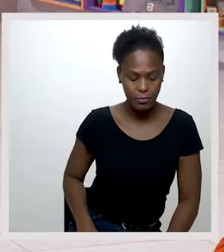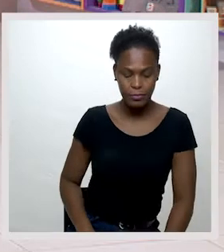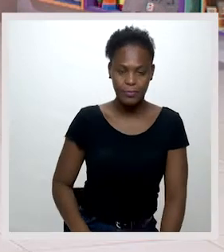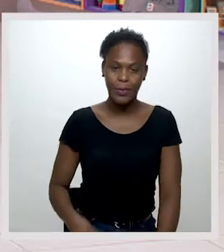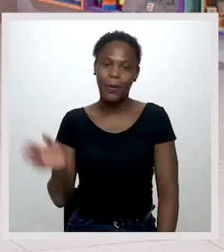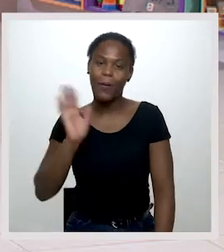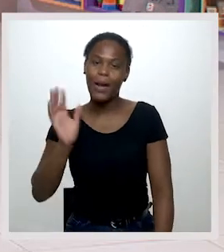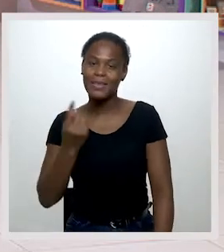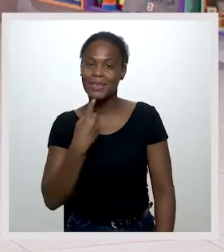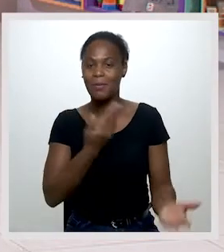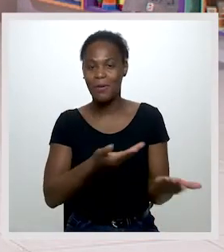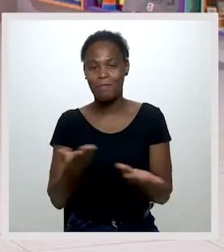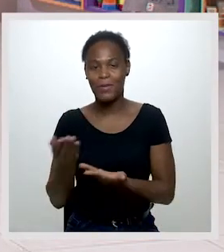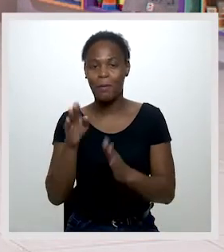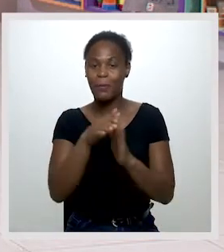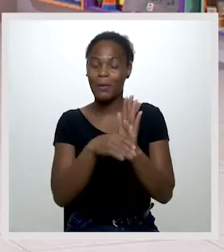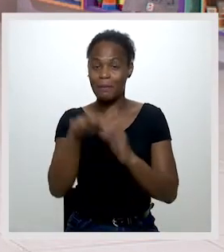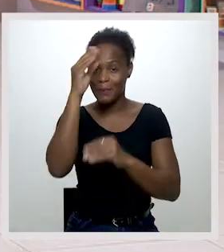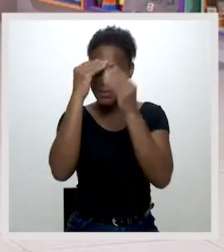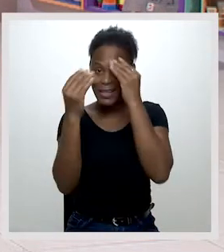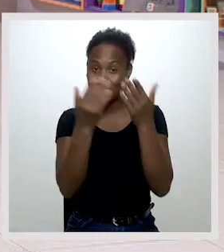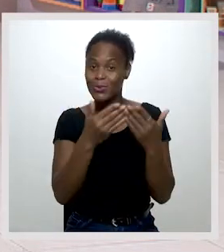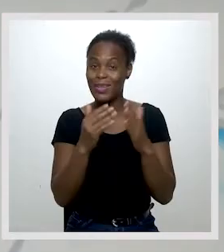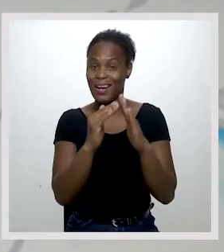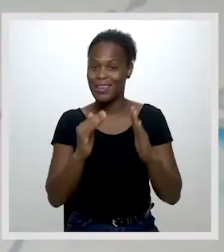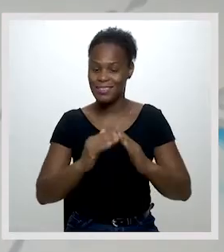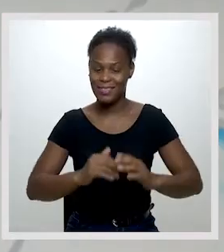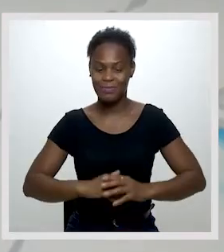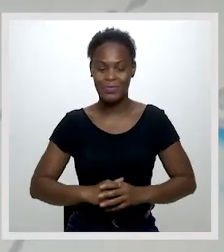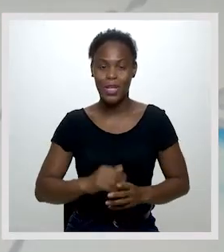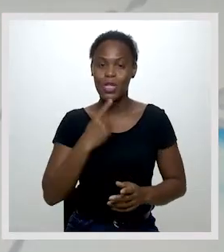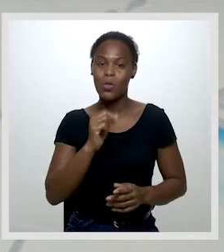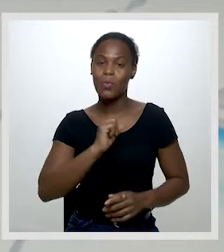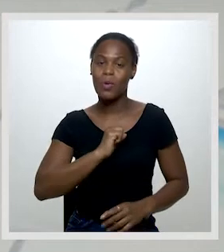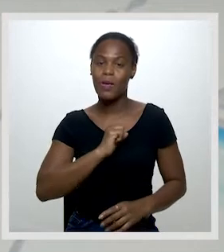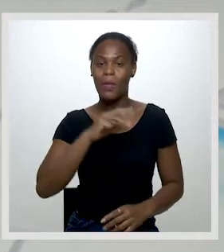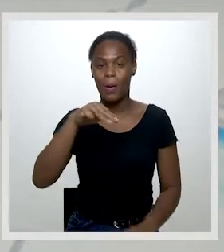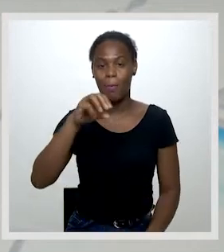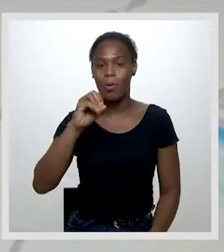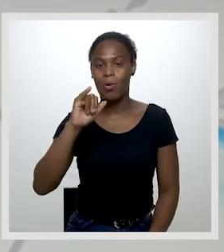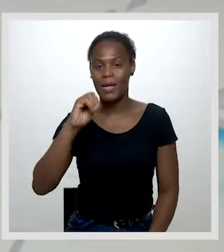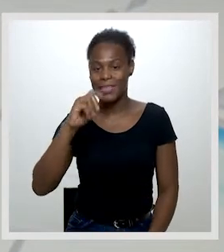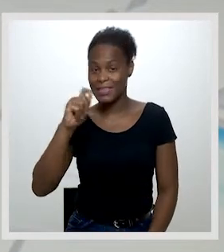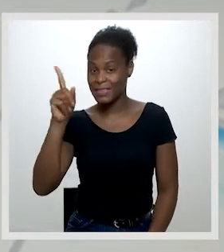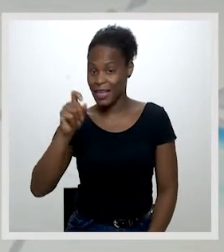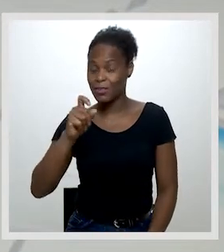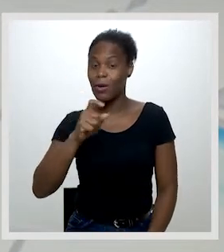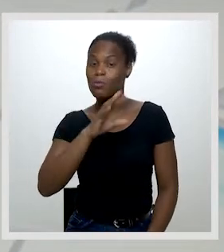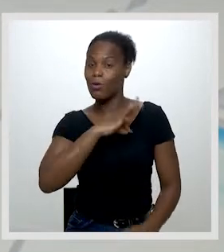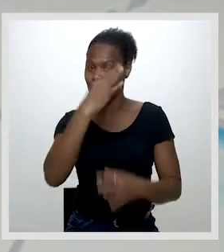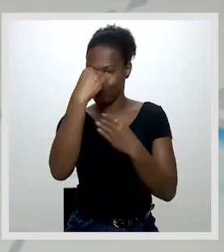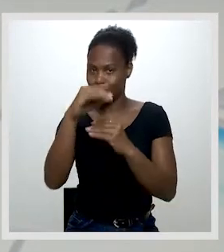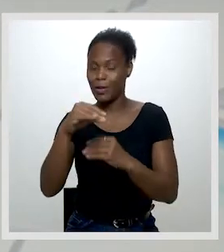Olá, sejam bem-vindos ao programa Aprender e Estudar em Casa. Sou o professor Moisés Tavares, vou lecionar a disciplina de